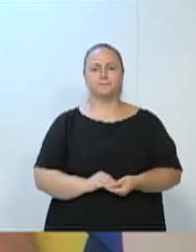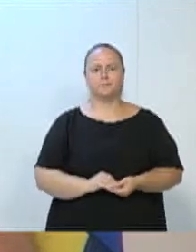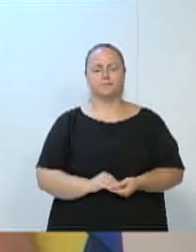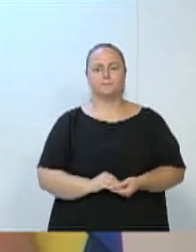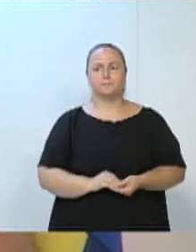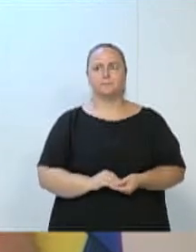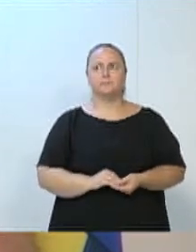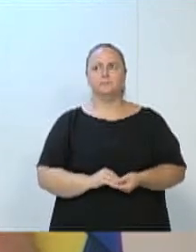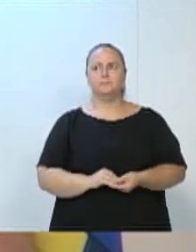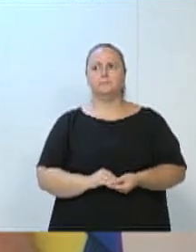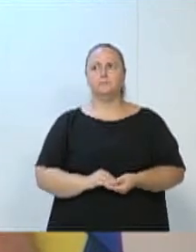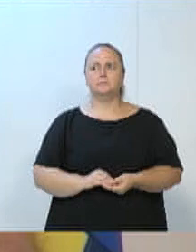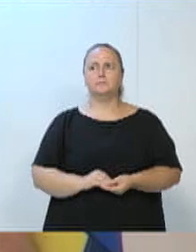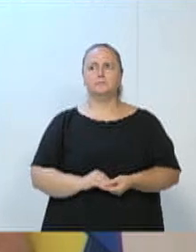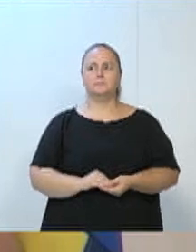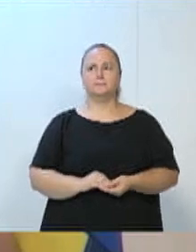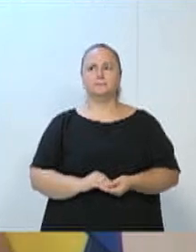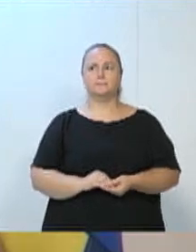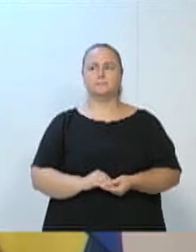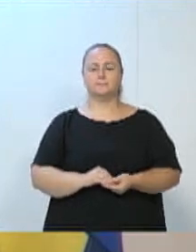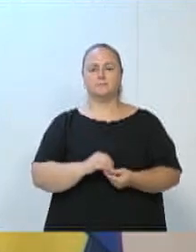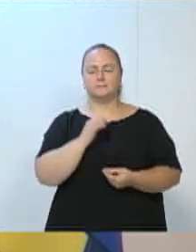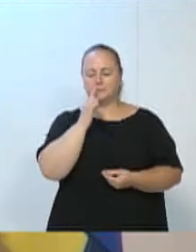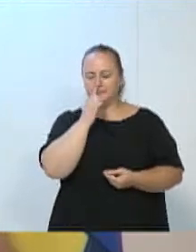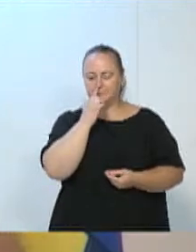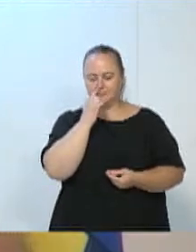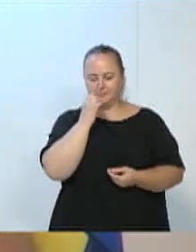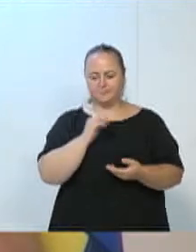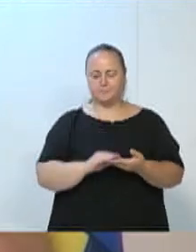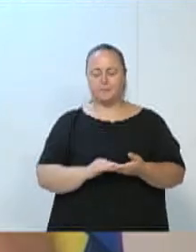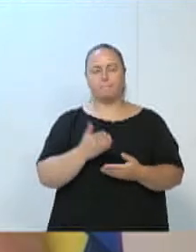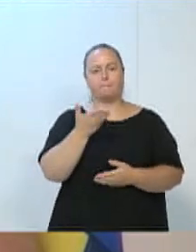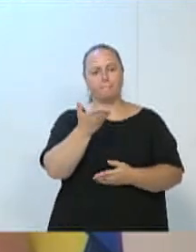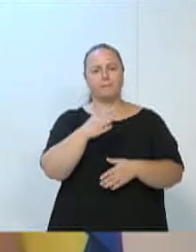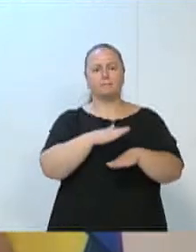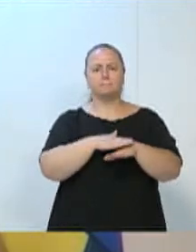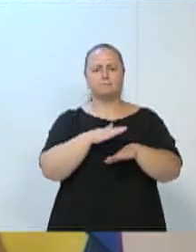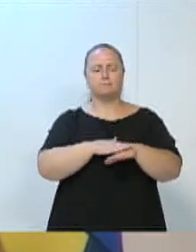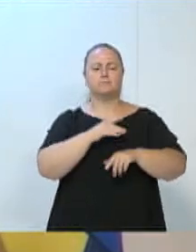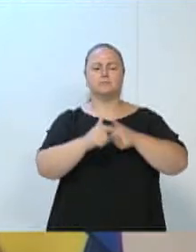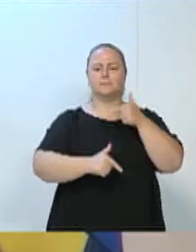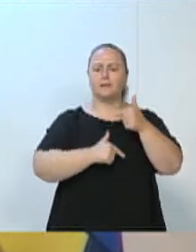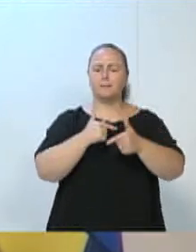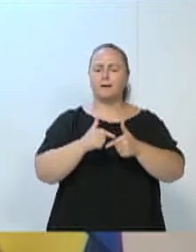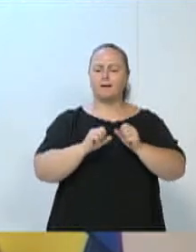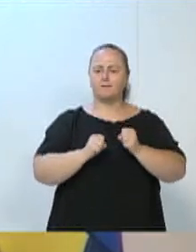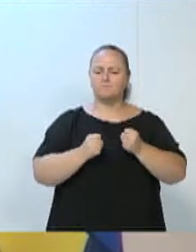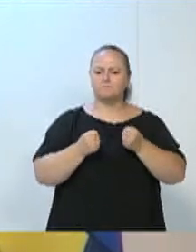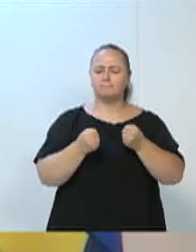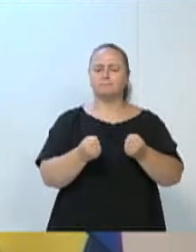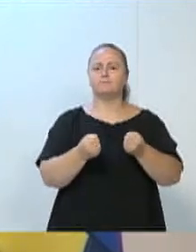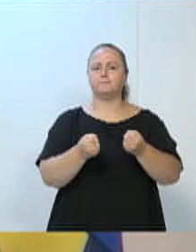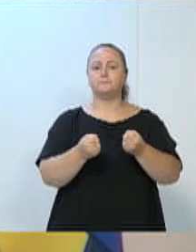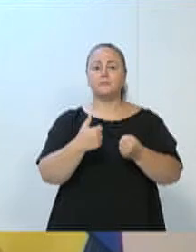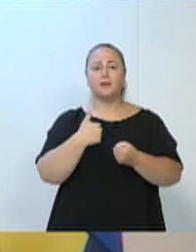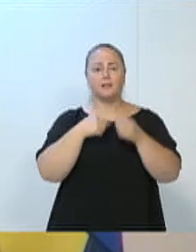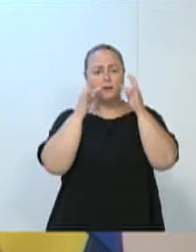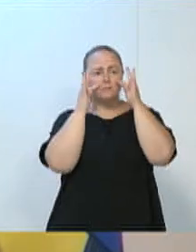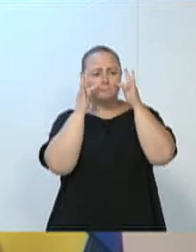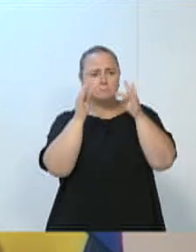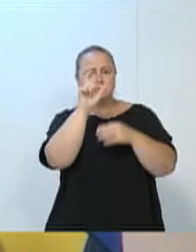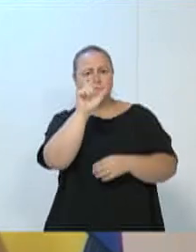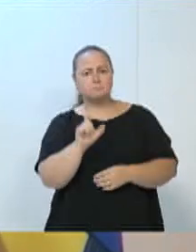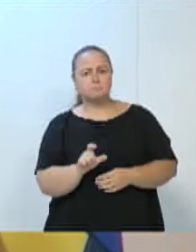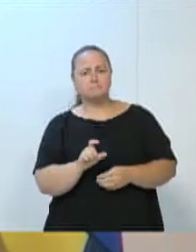e é aqui que você o seu trabalho a sua dedicação e o seu distribui a